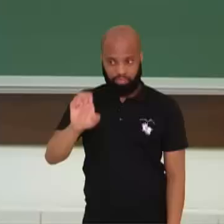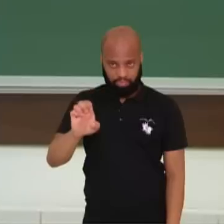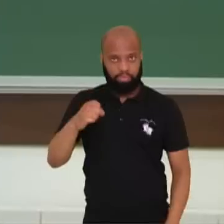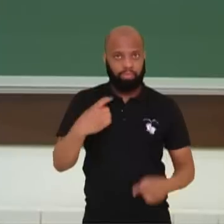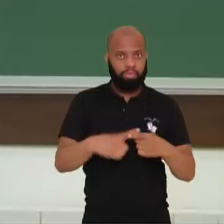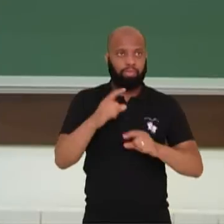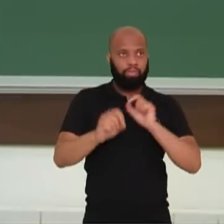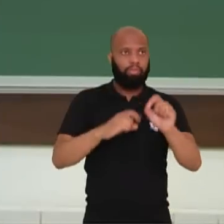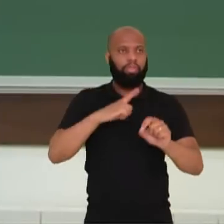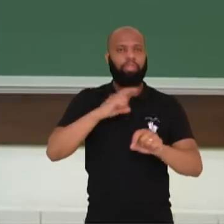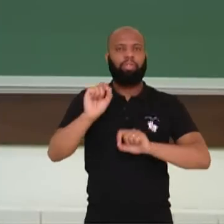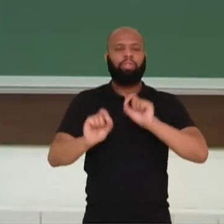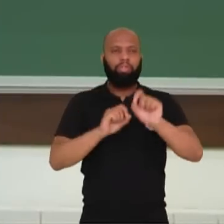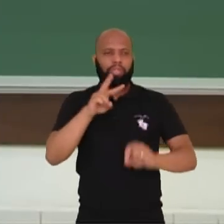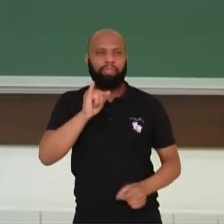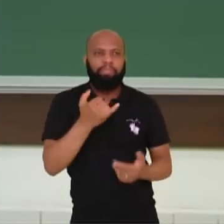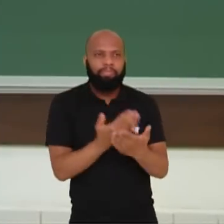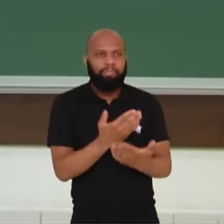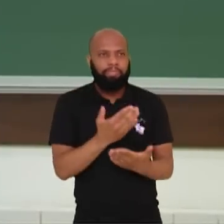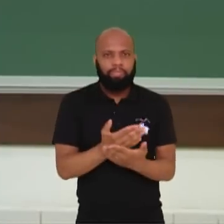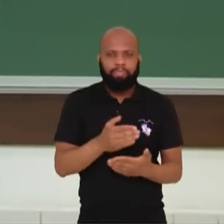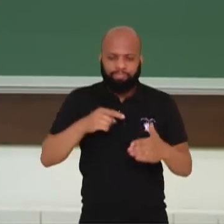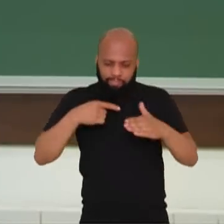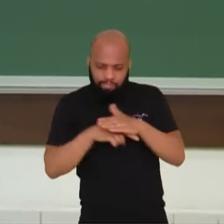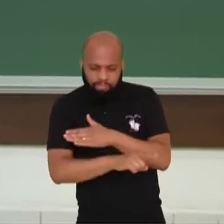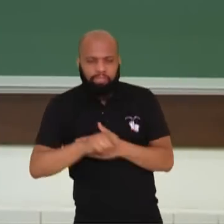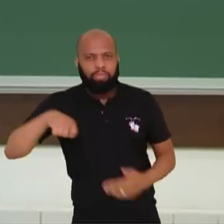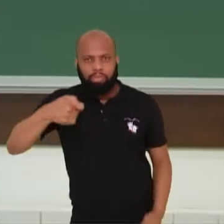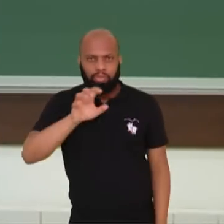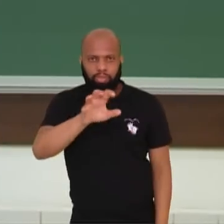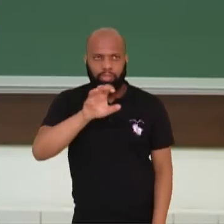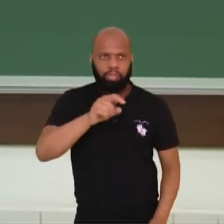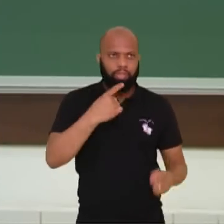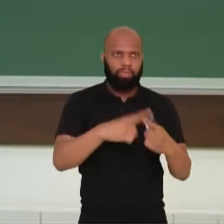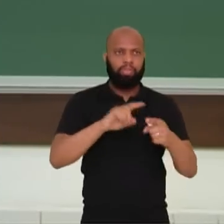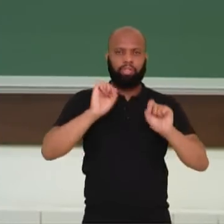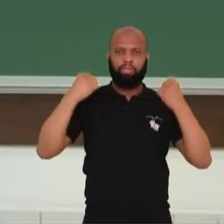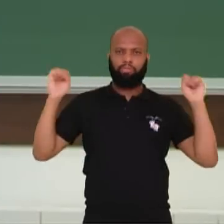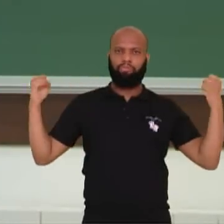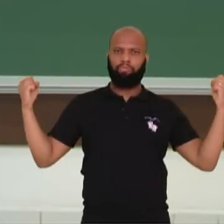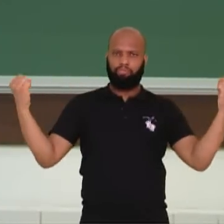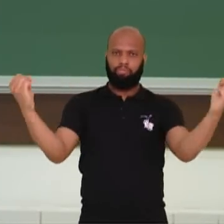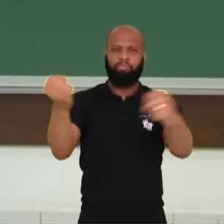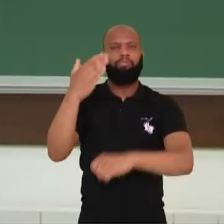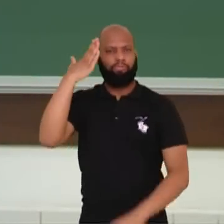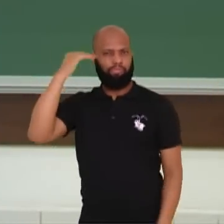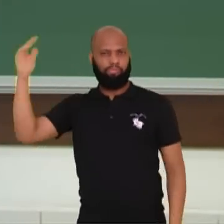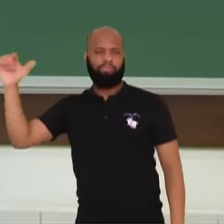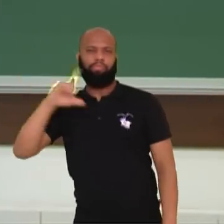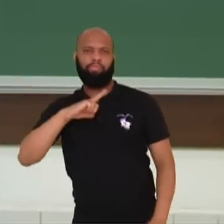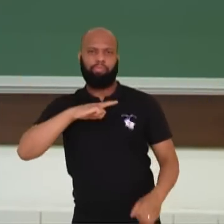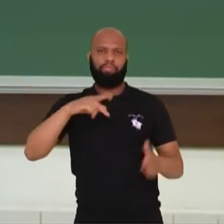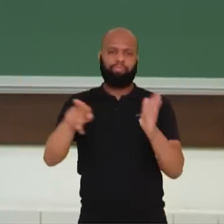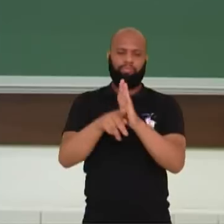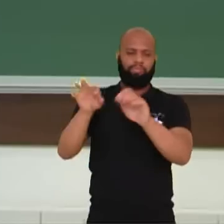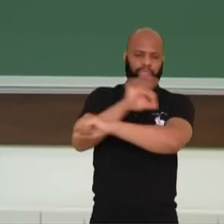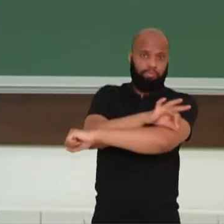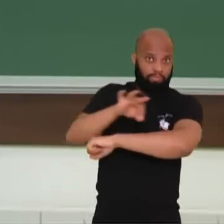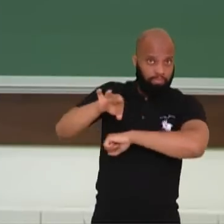chamamos de Pártenon. Logo nós vamos ver sobre ele, que é o templo talvez mais famoso, uma das figuras mais famosas da arquitetura